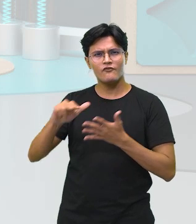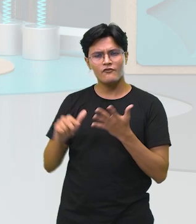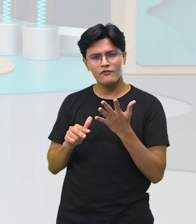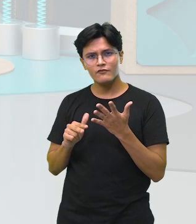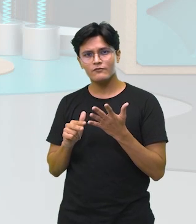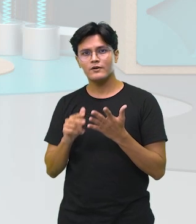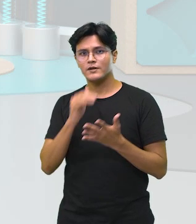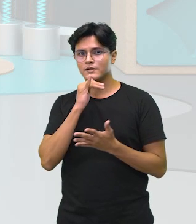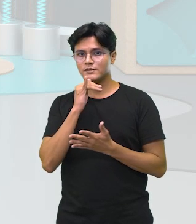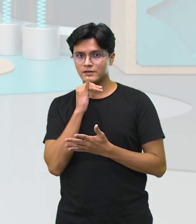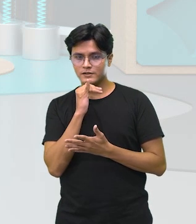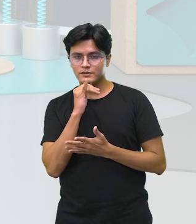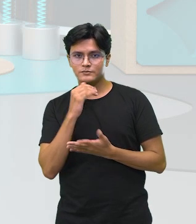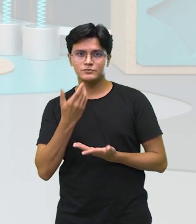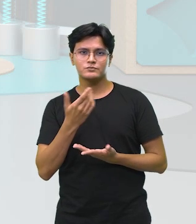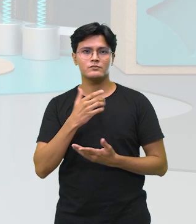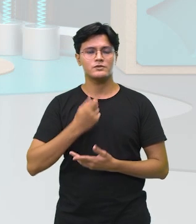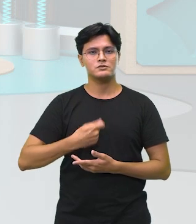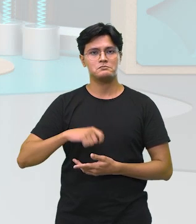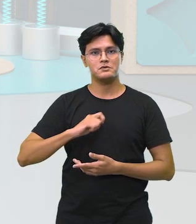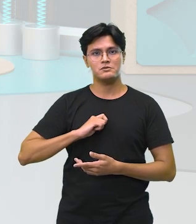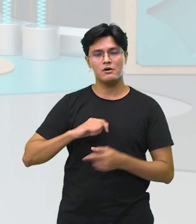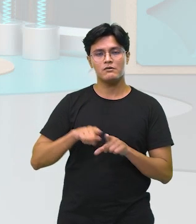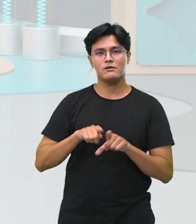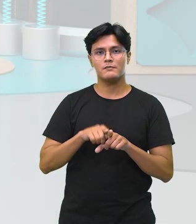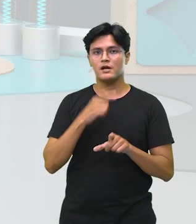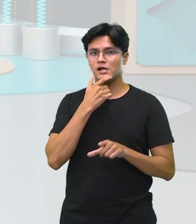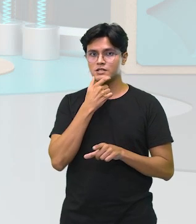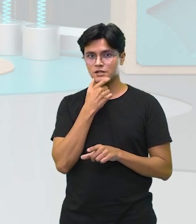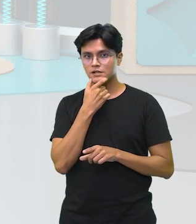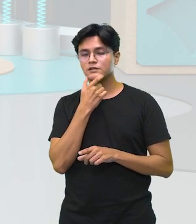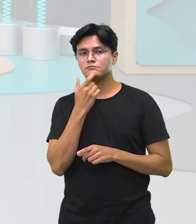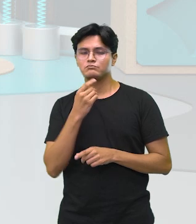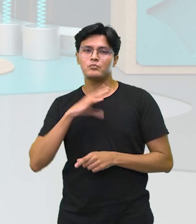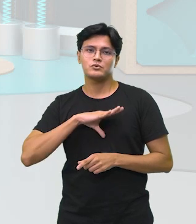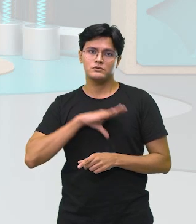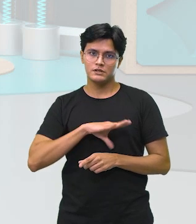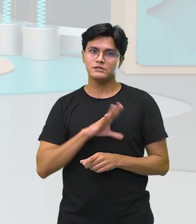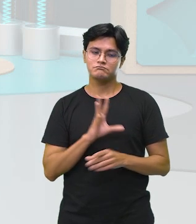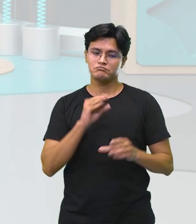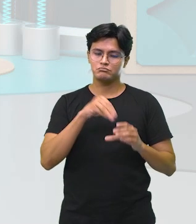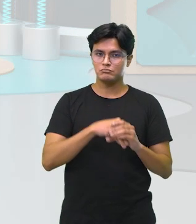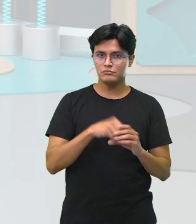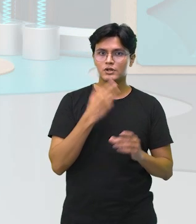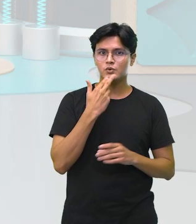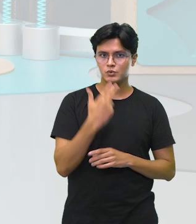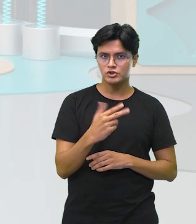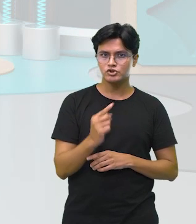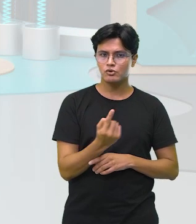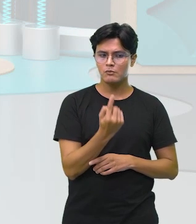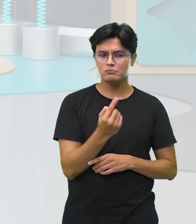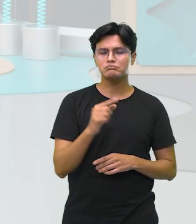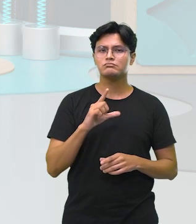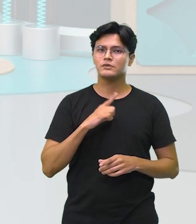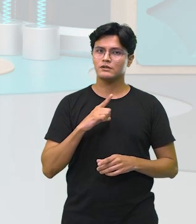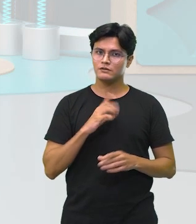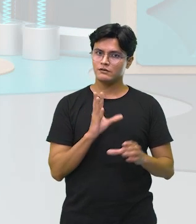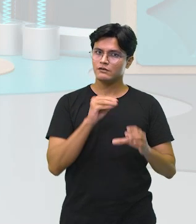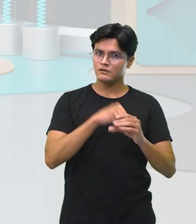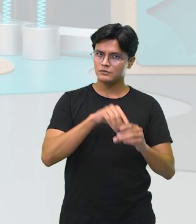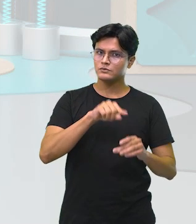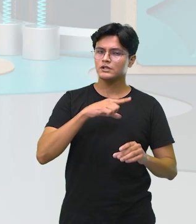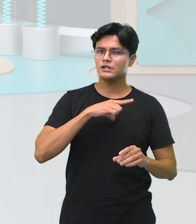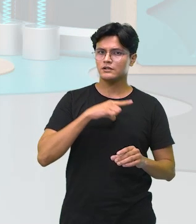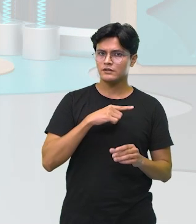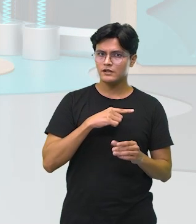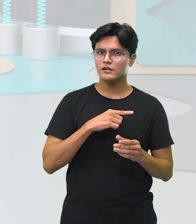portuguesa língua inglesa ela vai ter uma diversidade interna dentro dessa mesma língua ela vai ter uma diversidade por